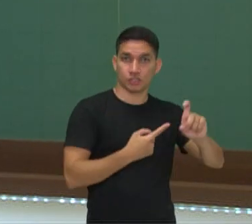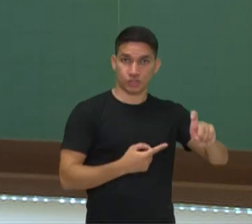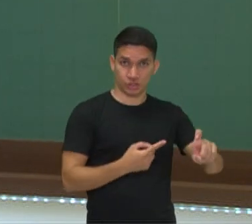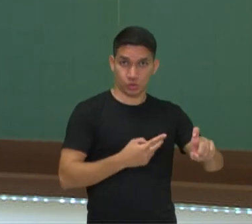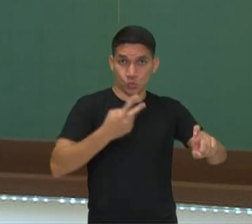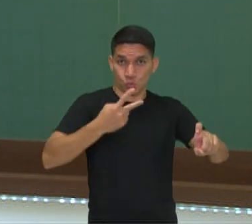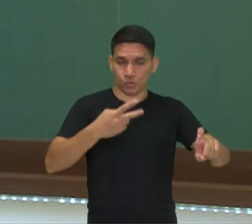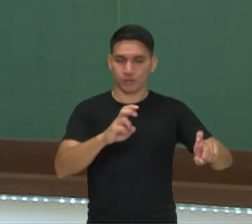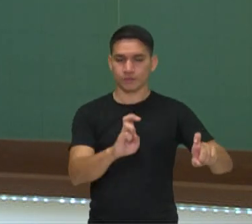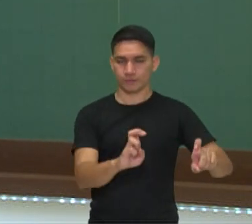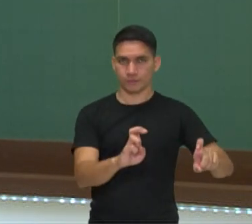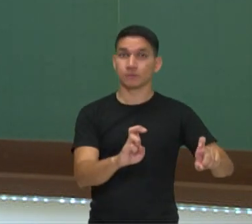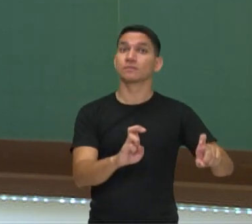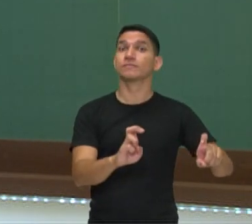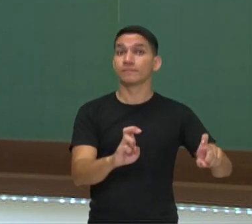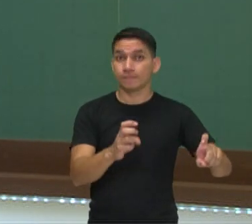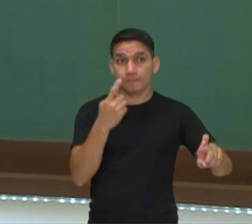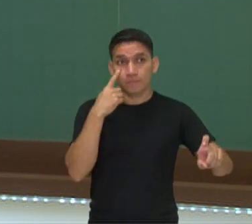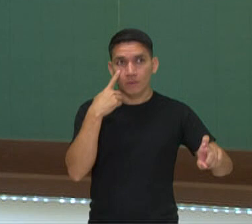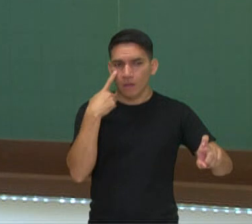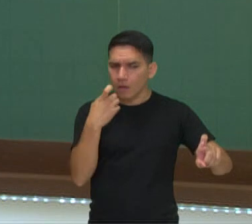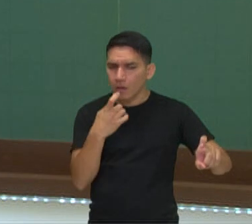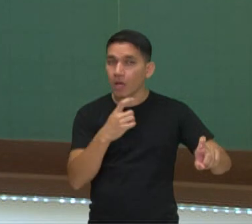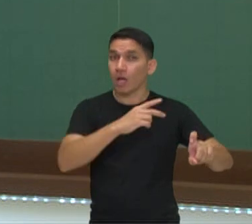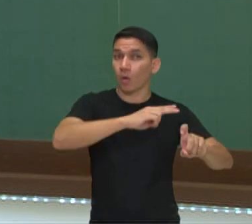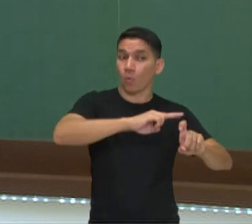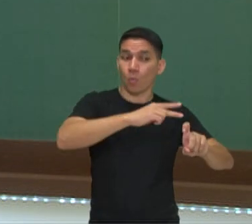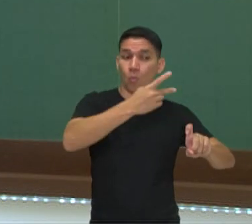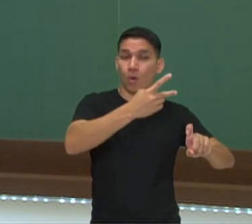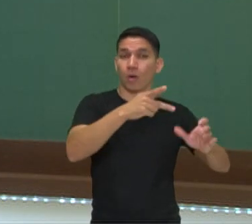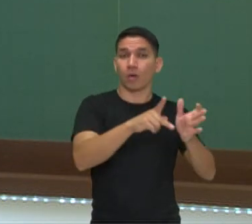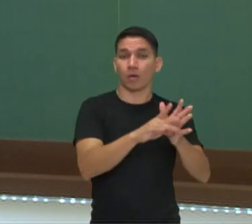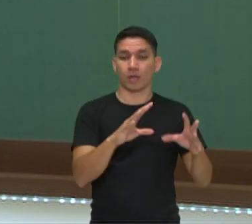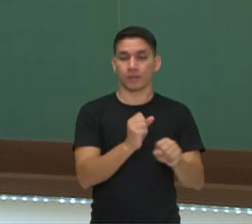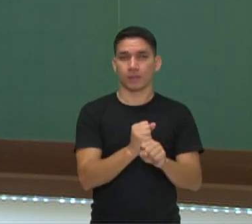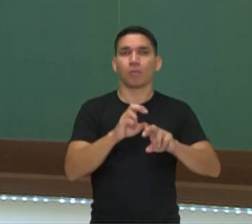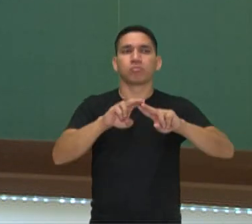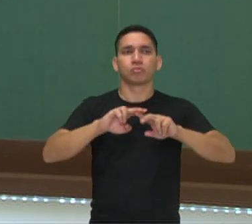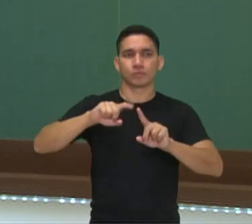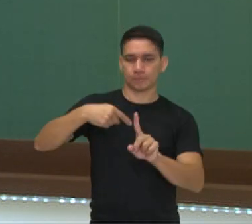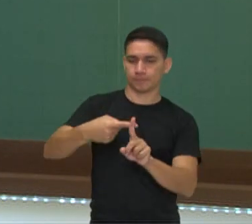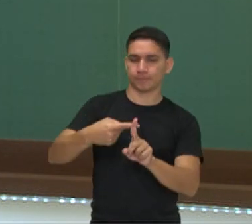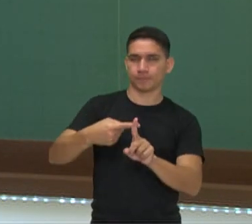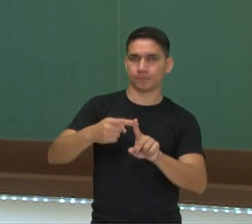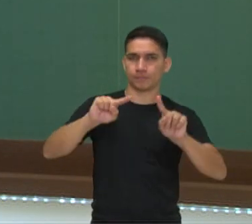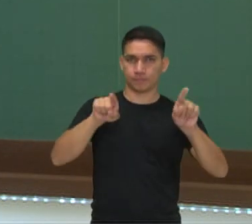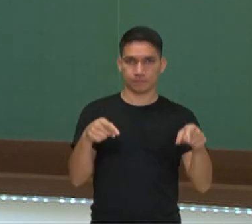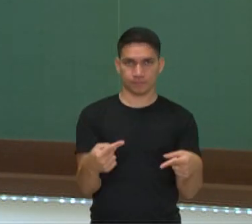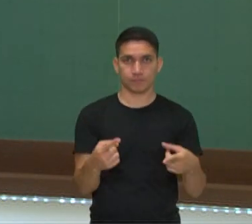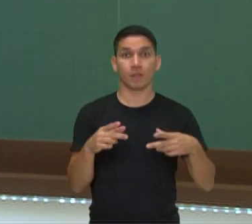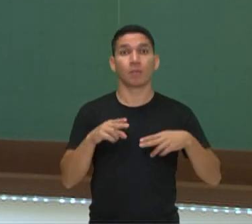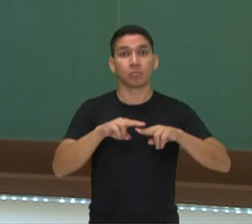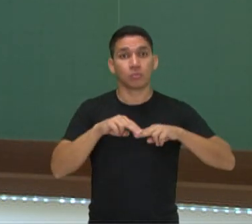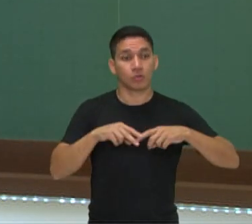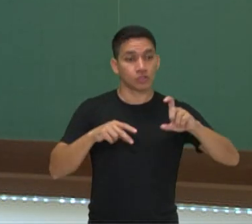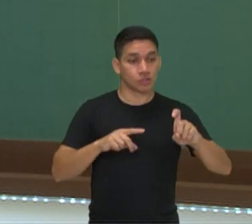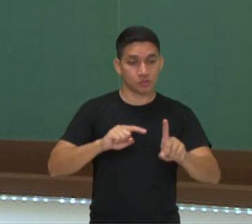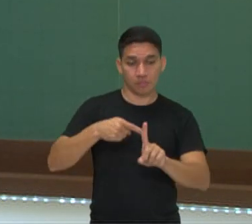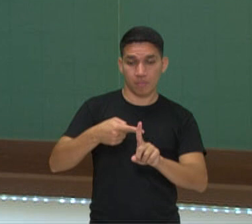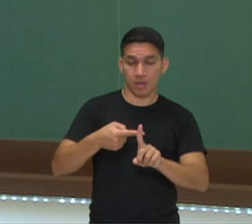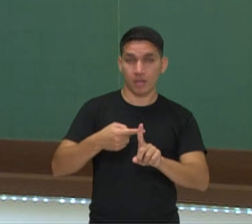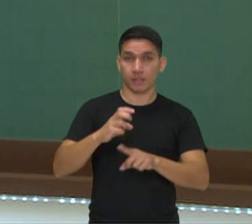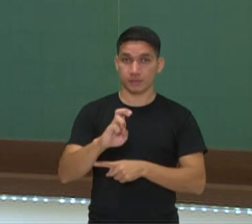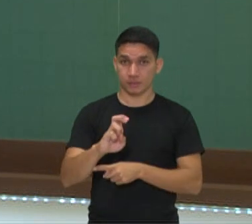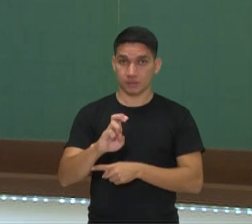é 5. E repare que é o quadrado da soma, ó, por isso que fica um mais aqui no meio. Então, eu tenho x mais 5